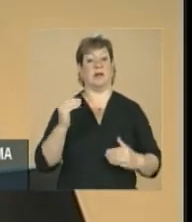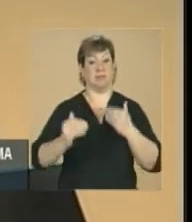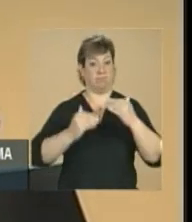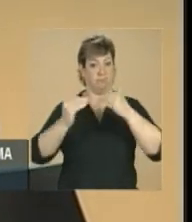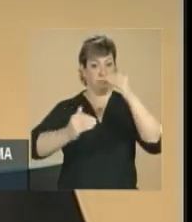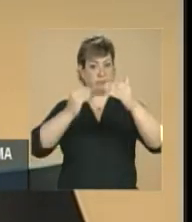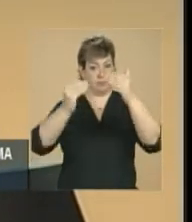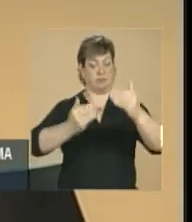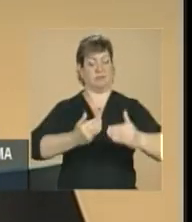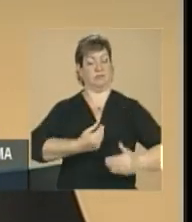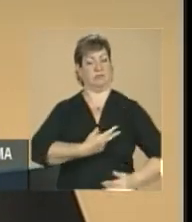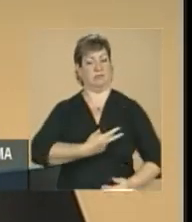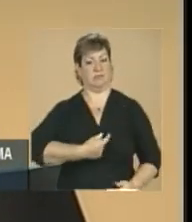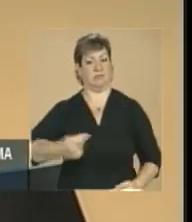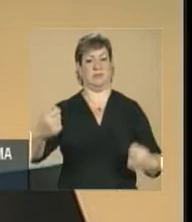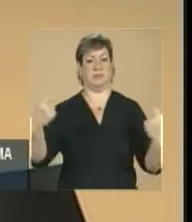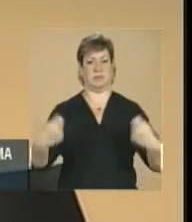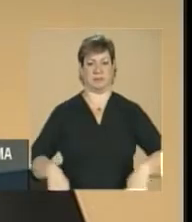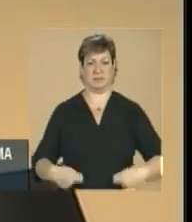sustentável e continuado.